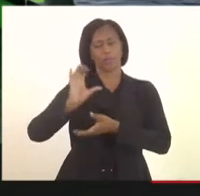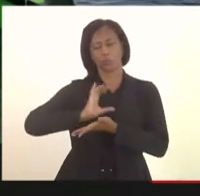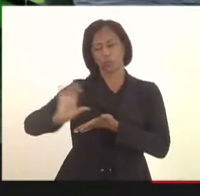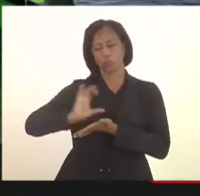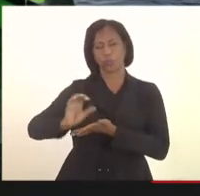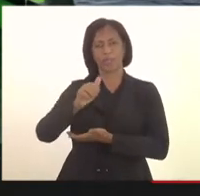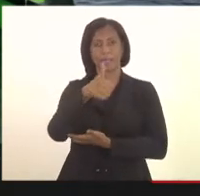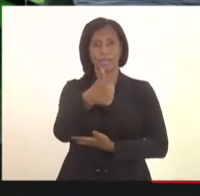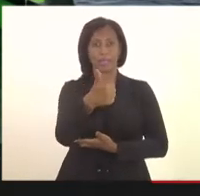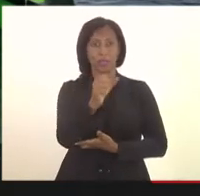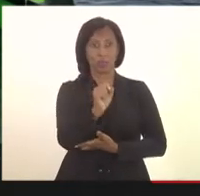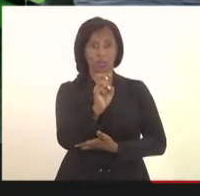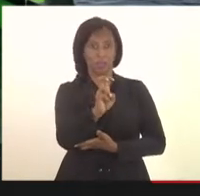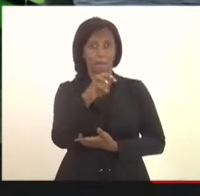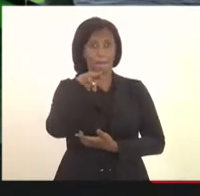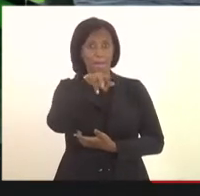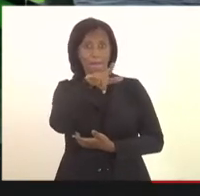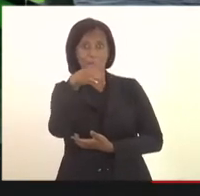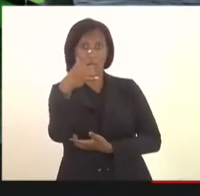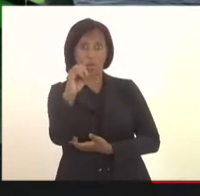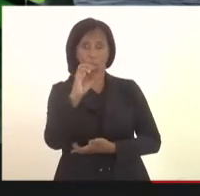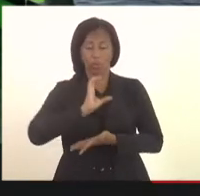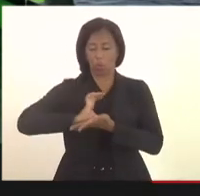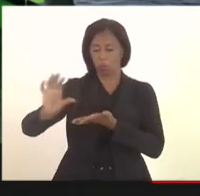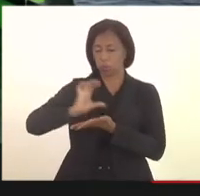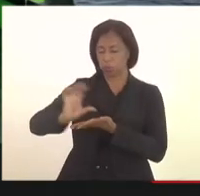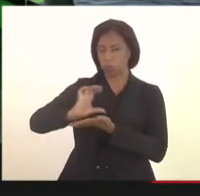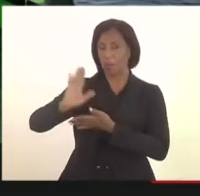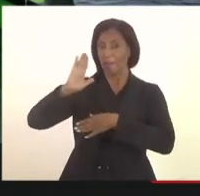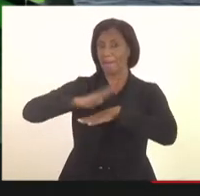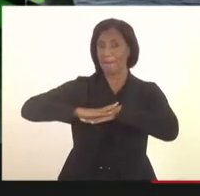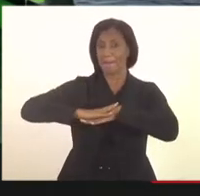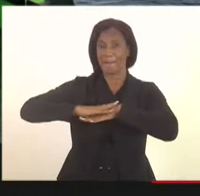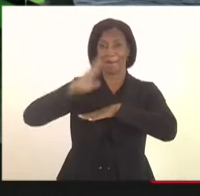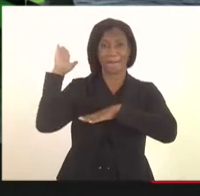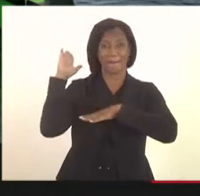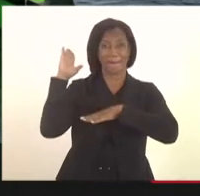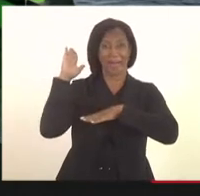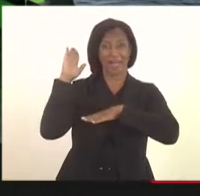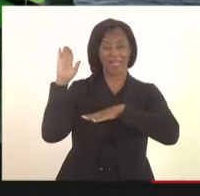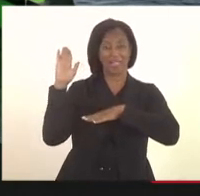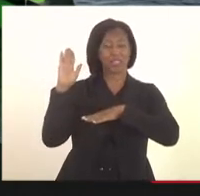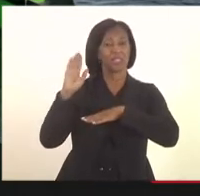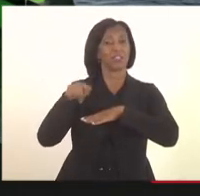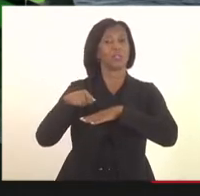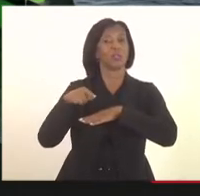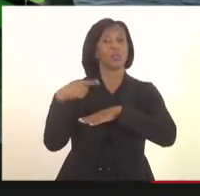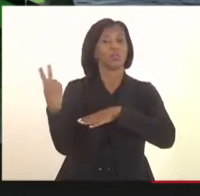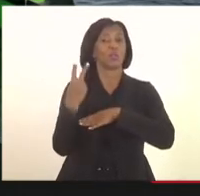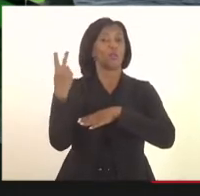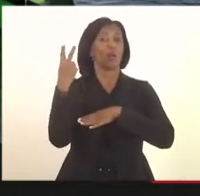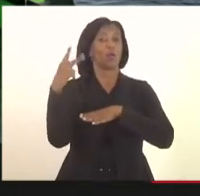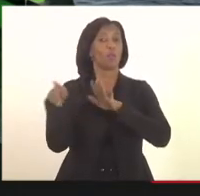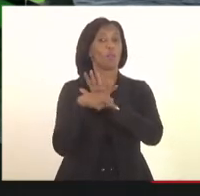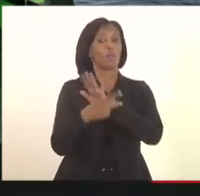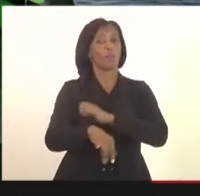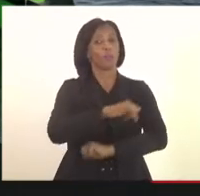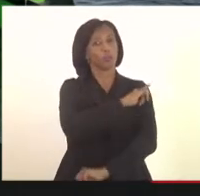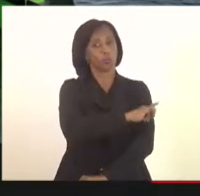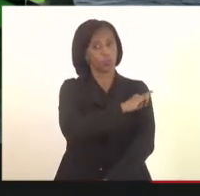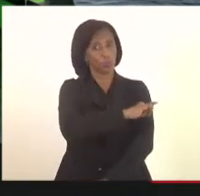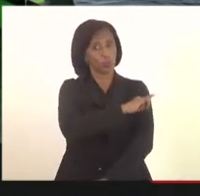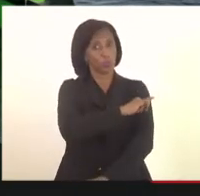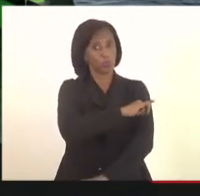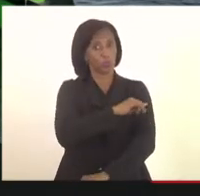milhões, sendo que mais de 50% desse valor foi investido no Rio de Janeiro, o que fomenta